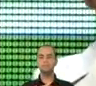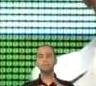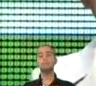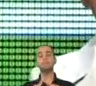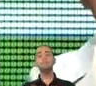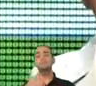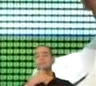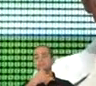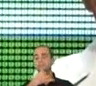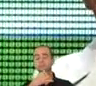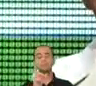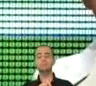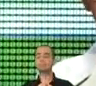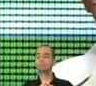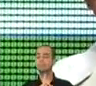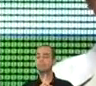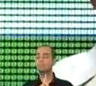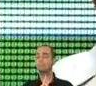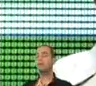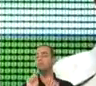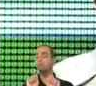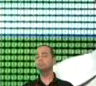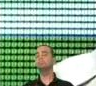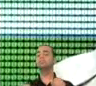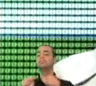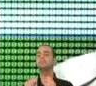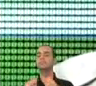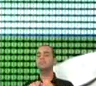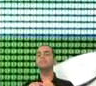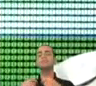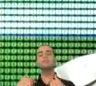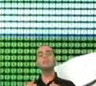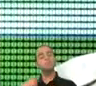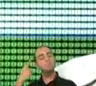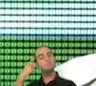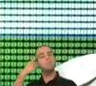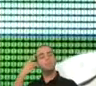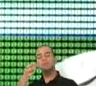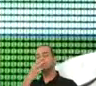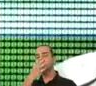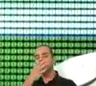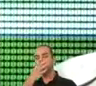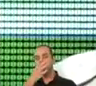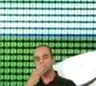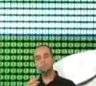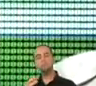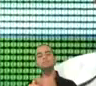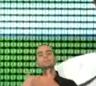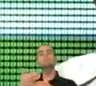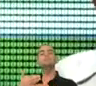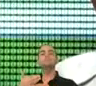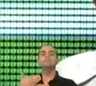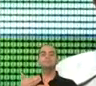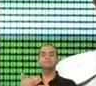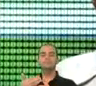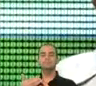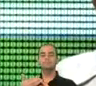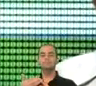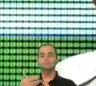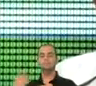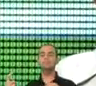nosso país, mas que infelizmente não foram capazes ainda de fazer aquilo que eu tenho proposto